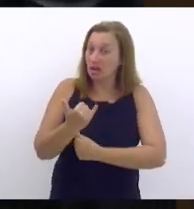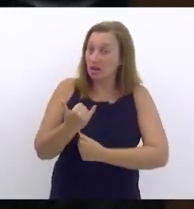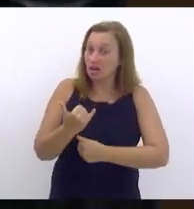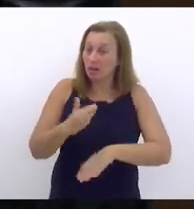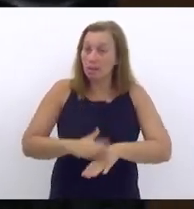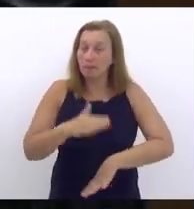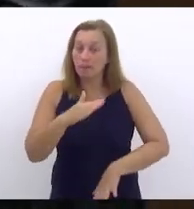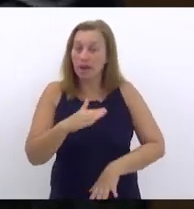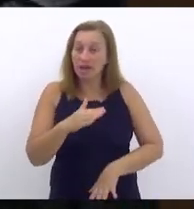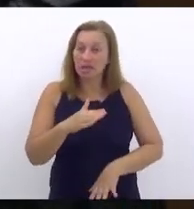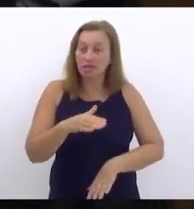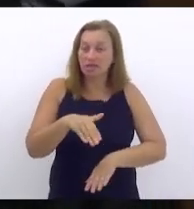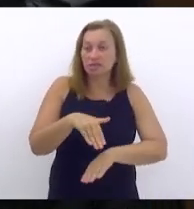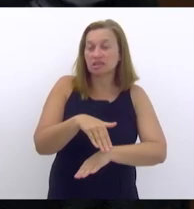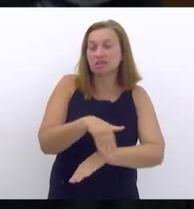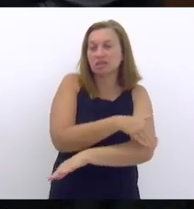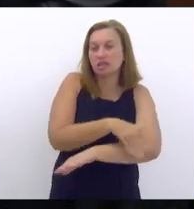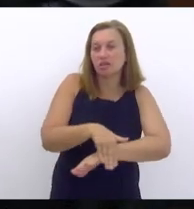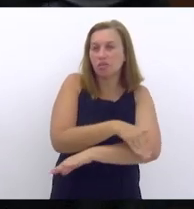deputado Rodrigo Amorim.